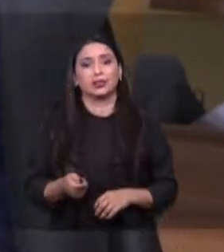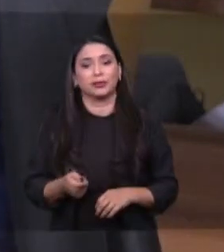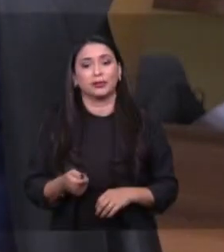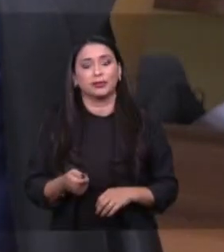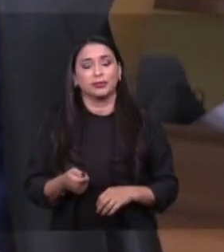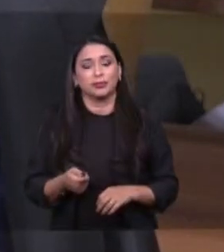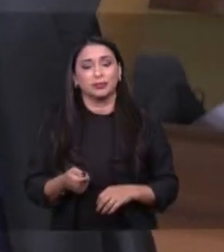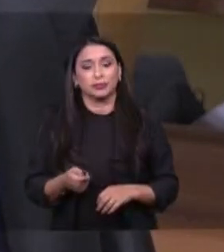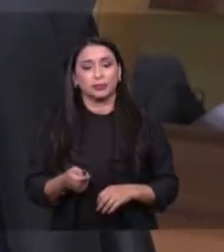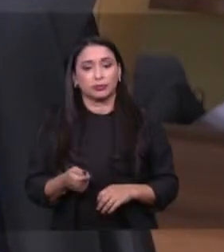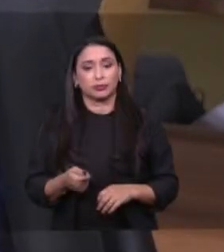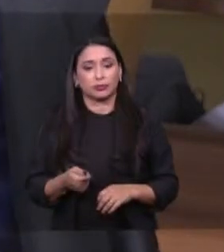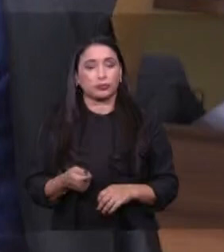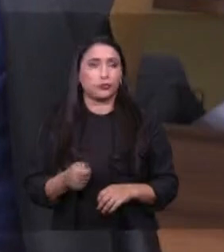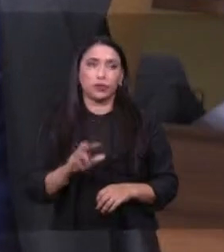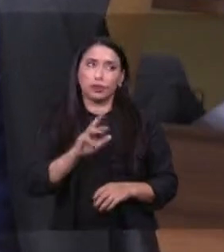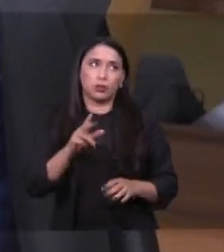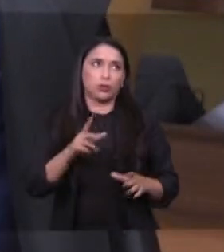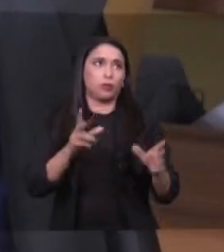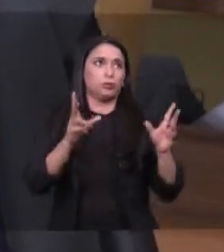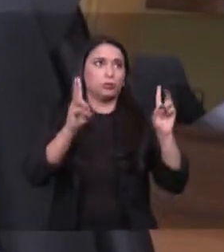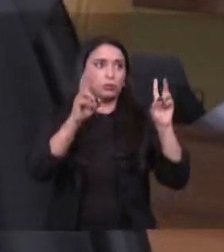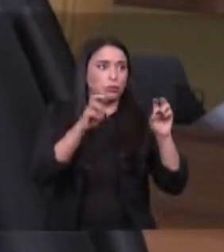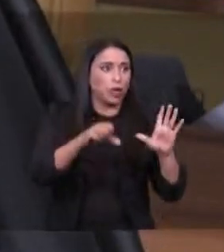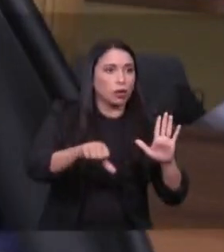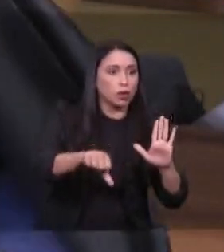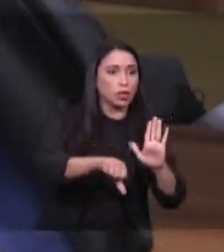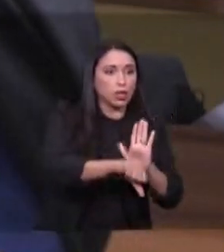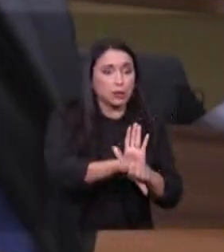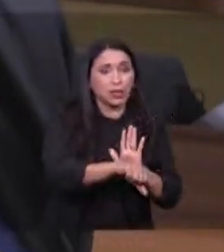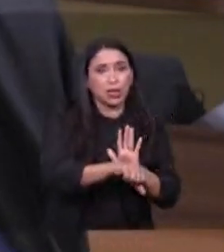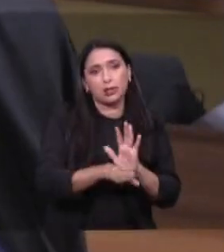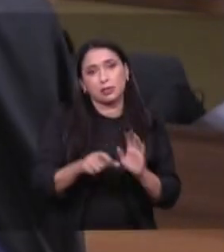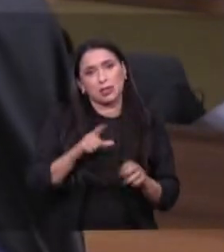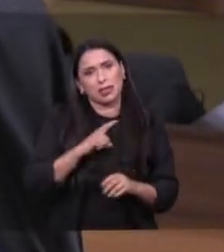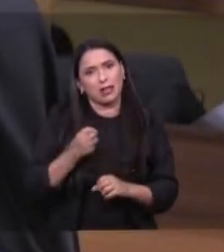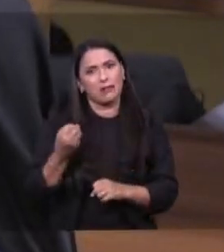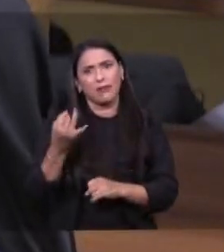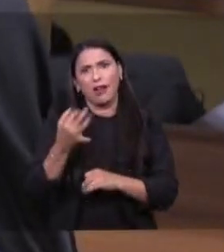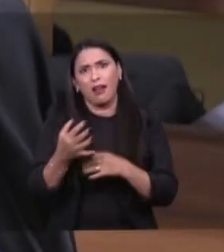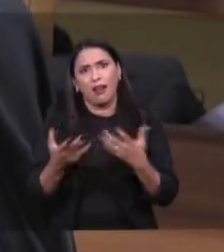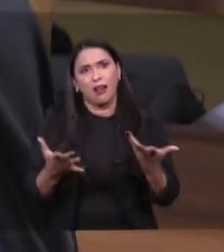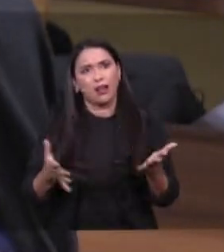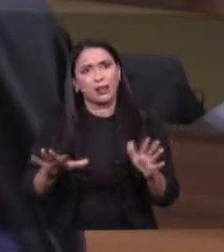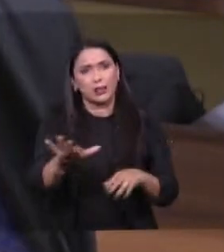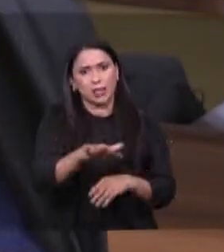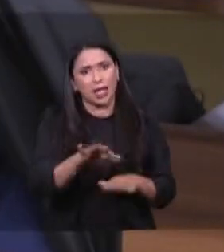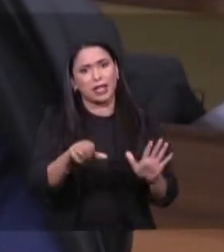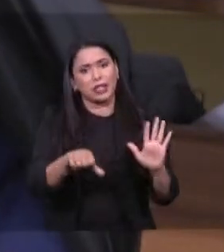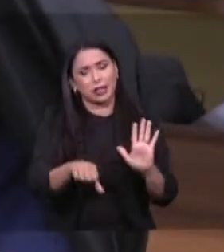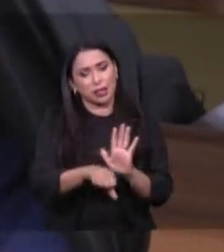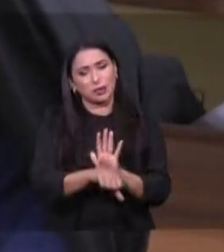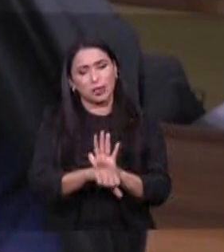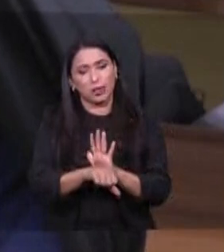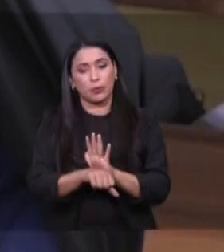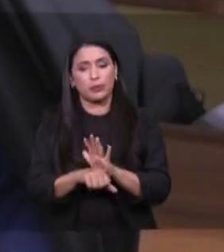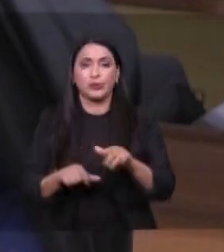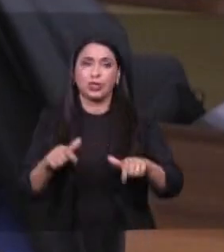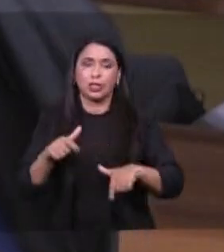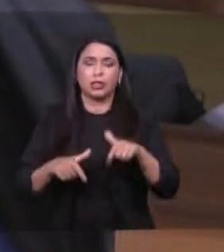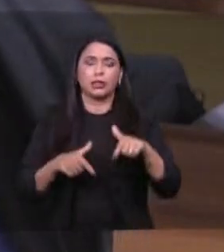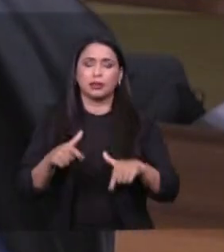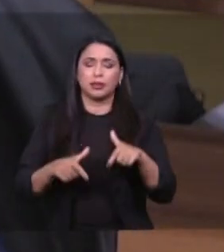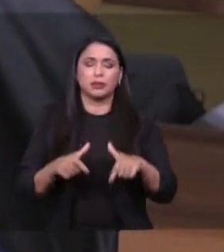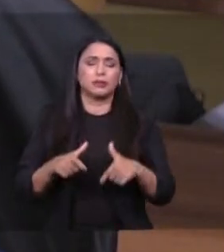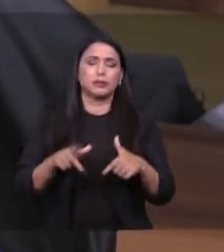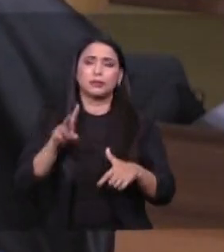Evidente que não são 18 mil juízes criminais, mas são milhares deles na área criminal ou que atuam em varas